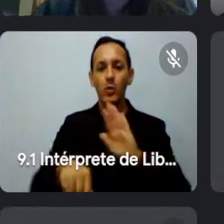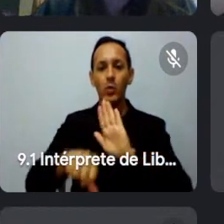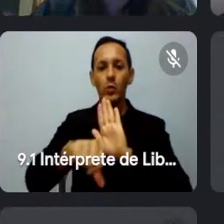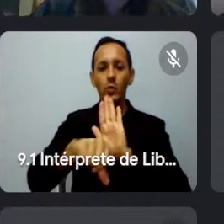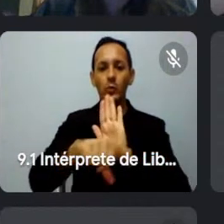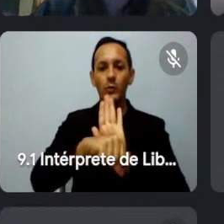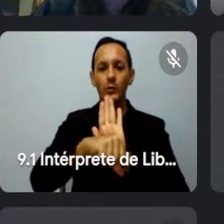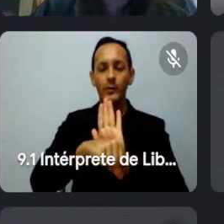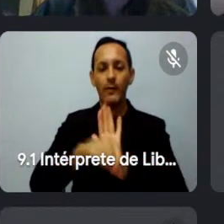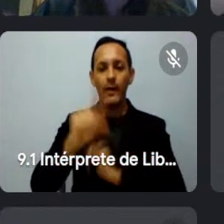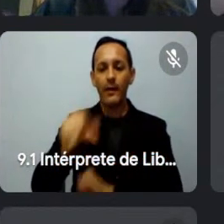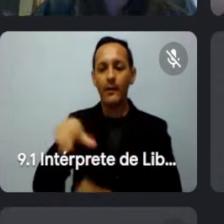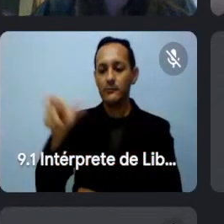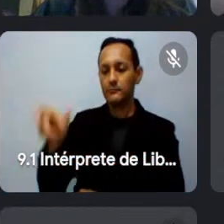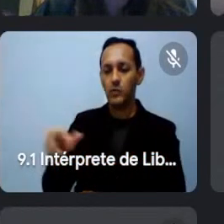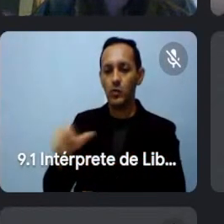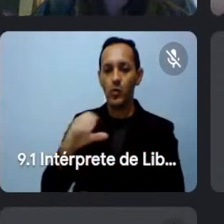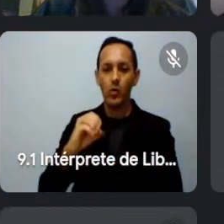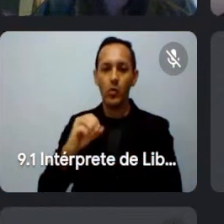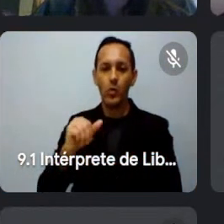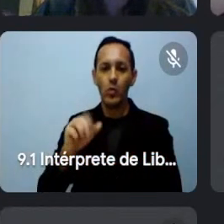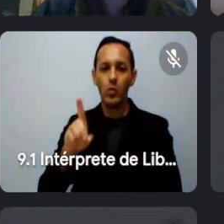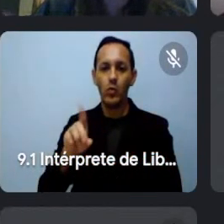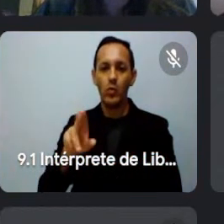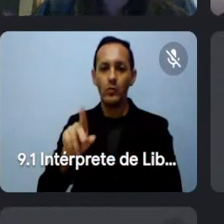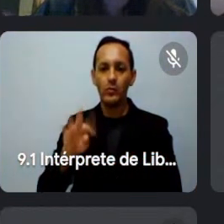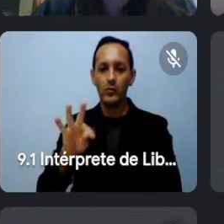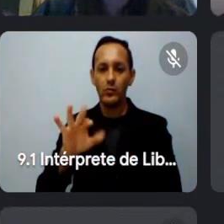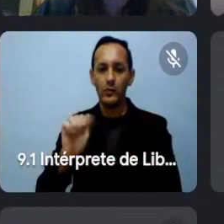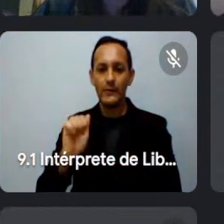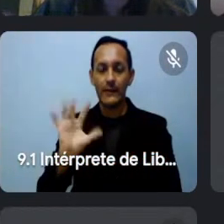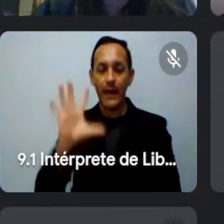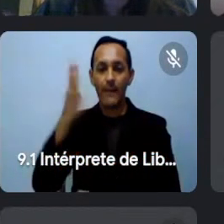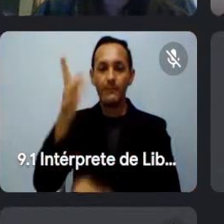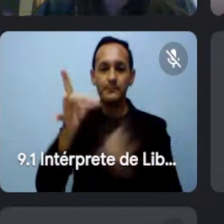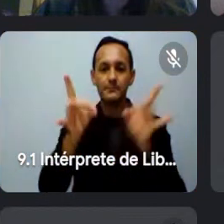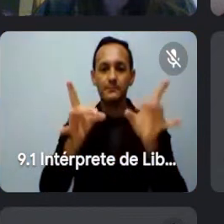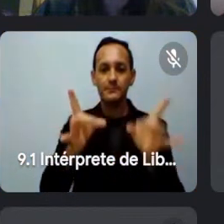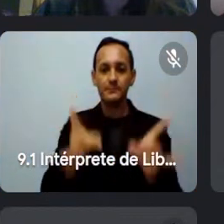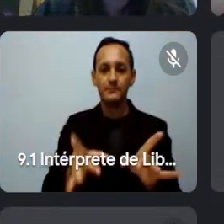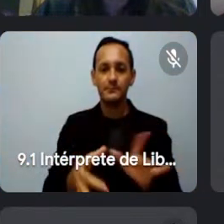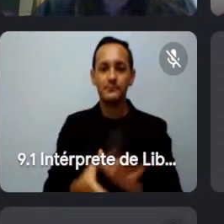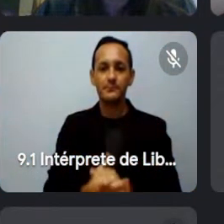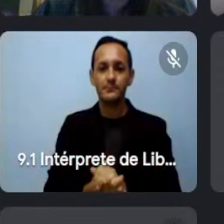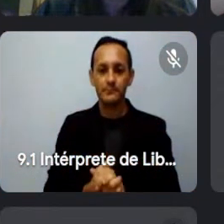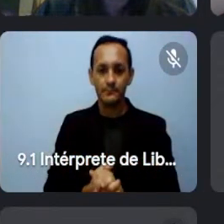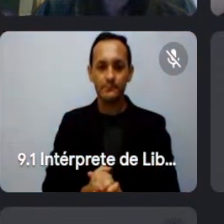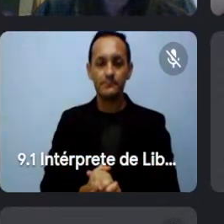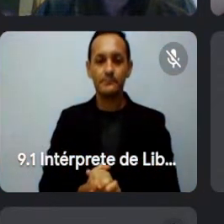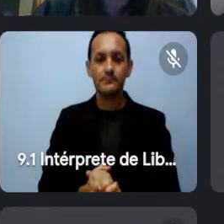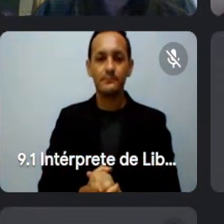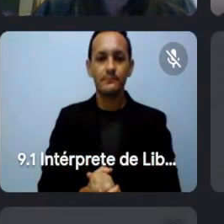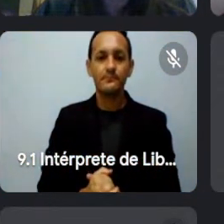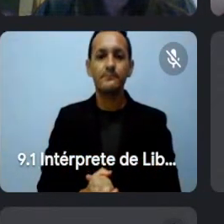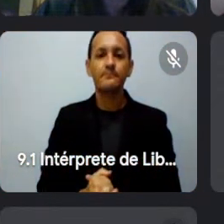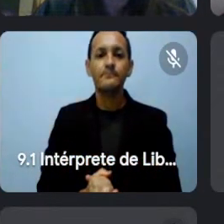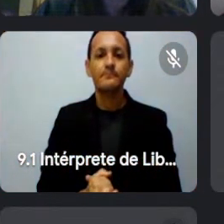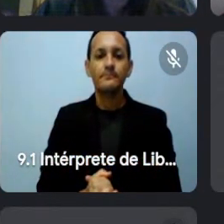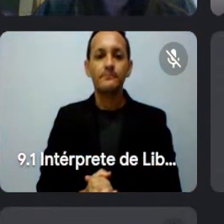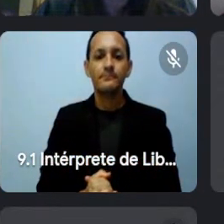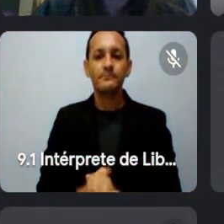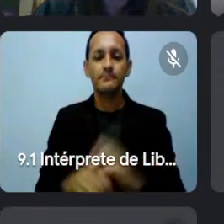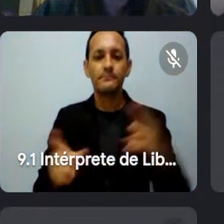é de mera conduta que ainda atende do respeitado o prefeito